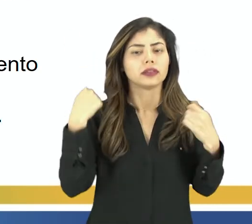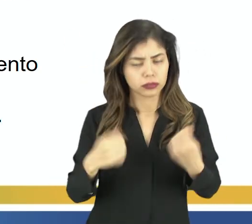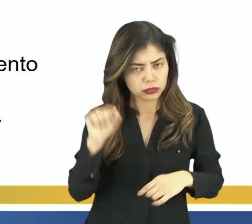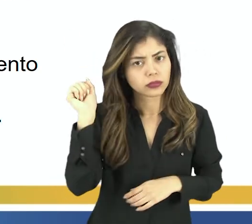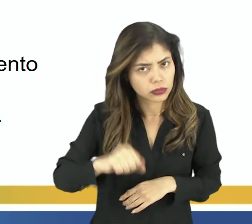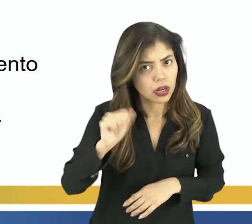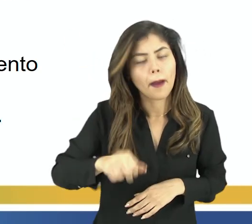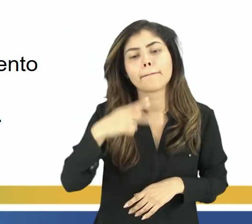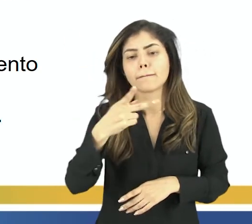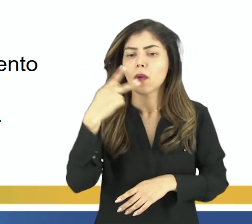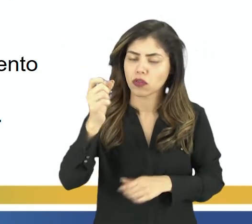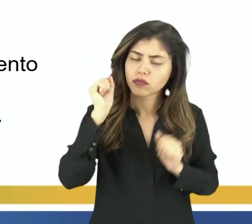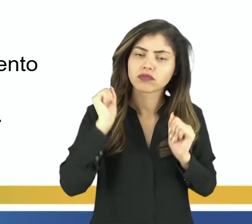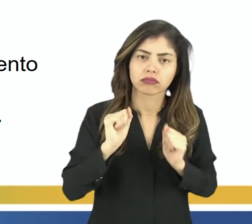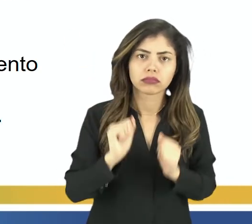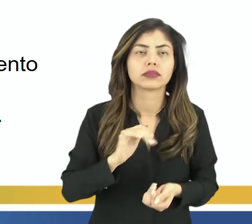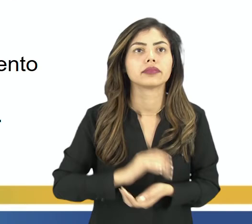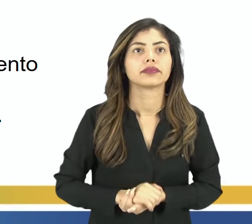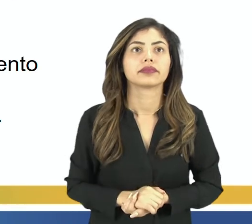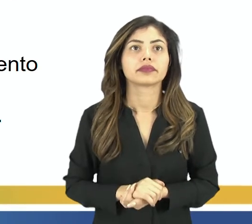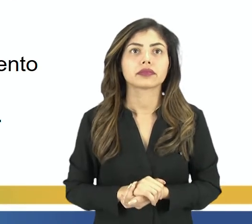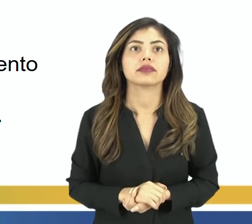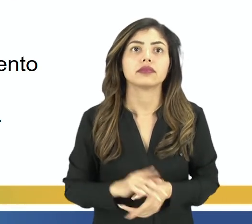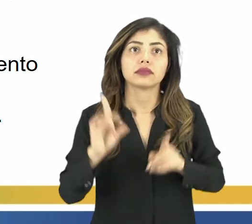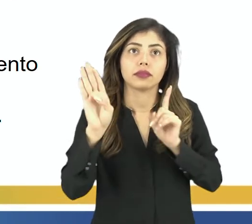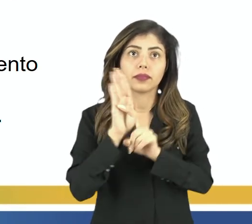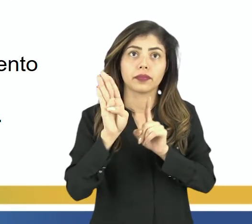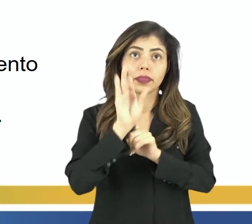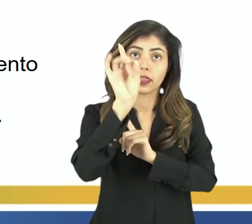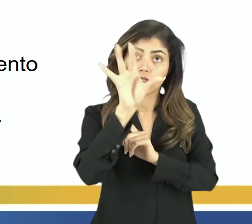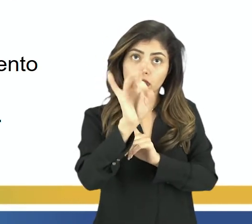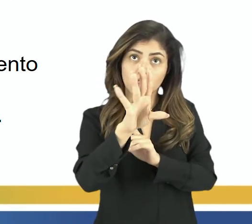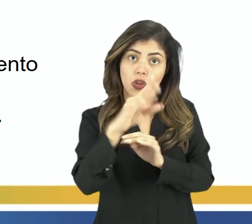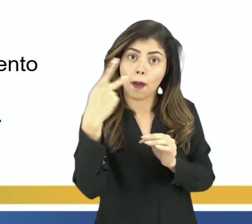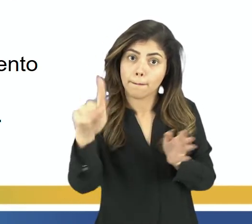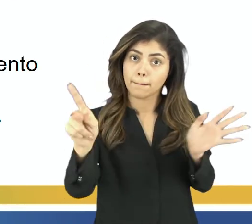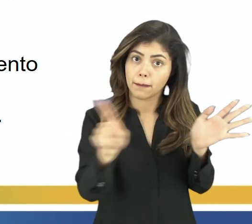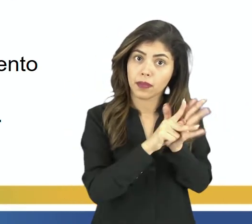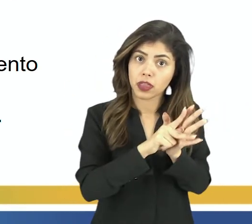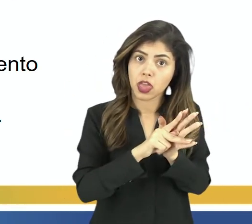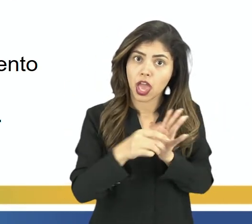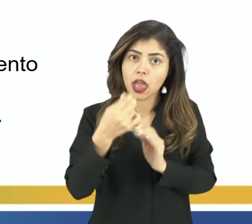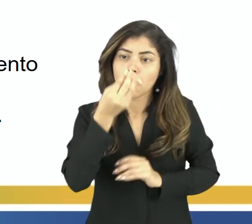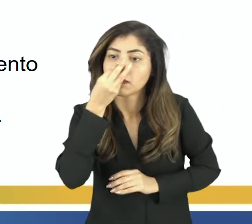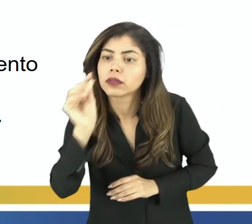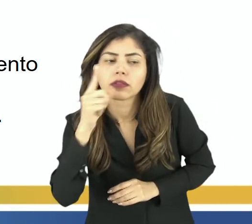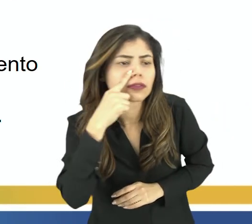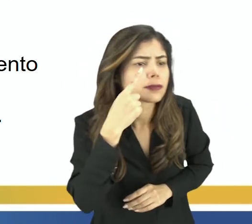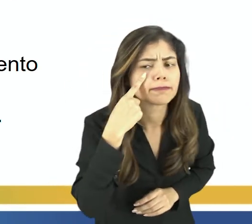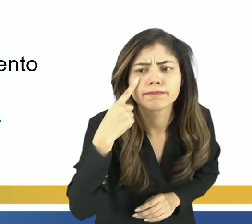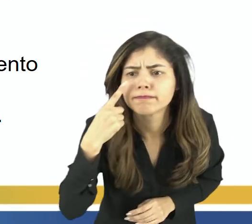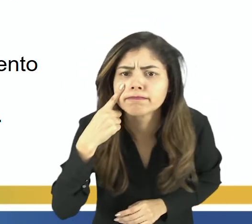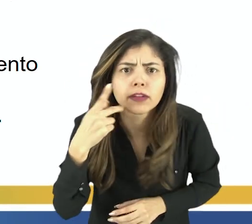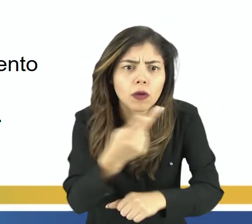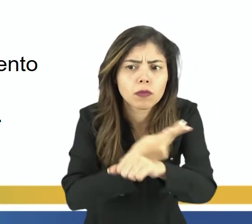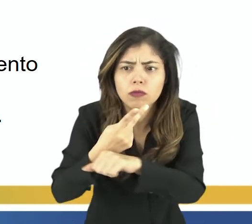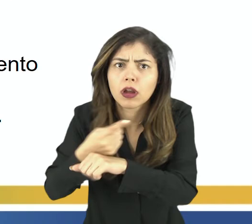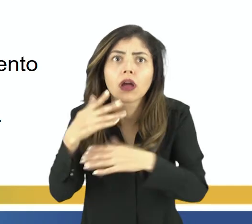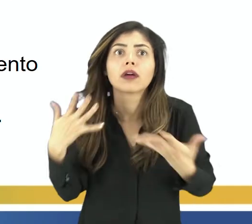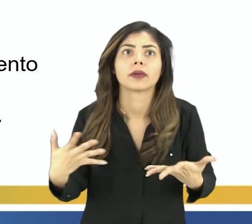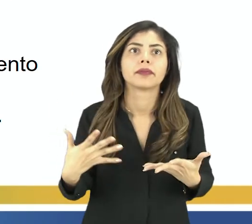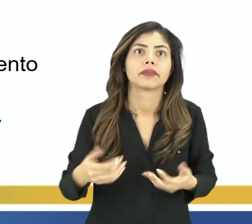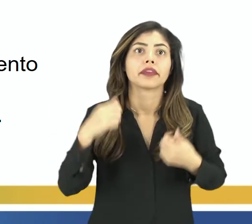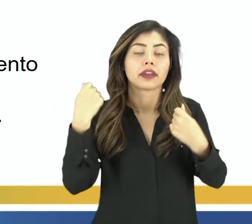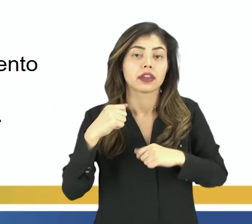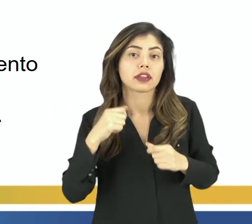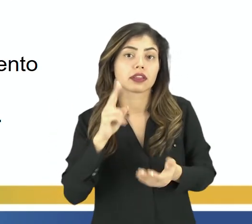as injustiças. B, que cada um faça sua parte, sem se incomodar com o que os outros fazem. Eu sempre